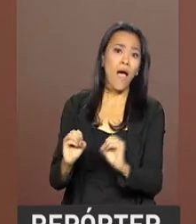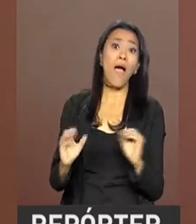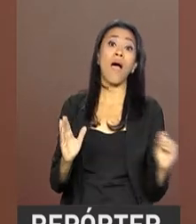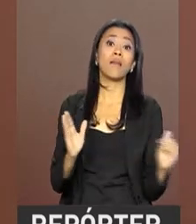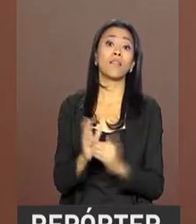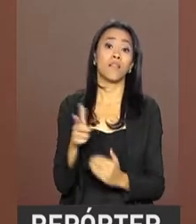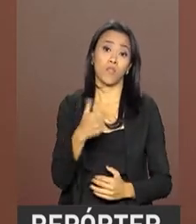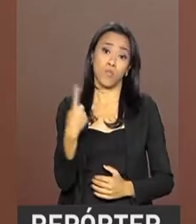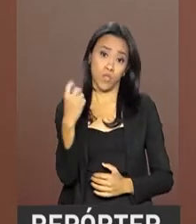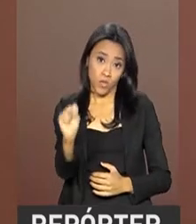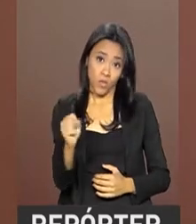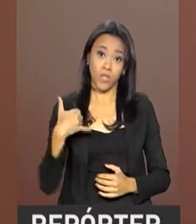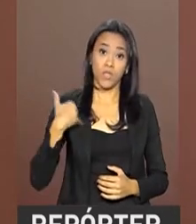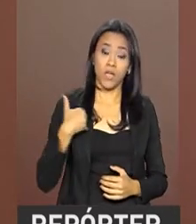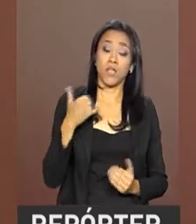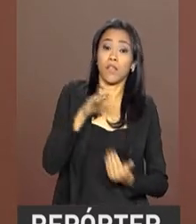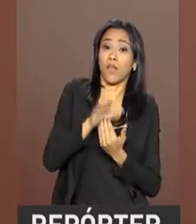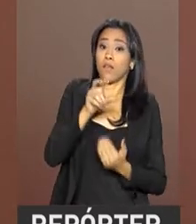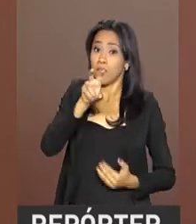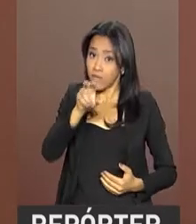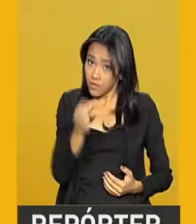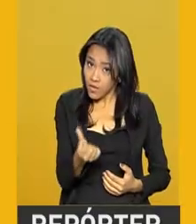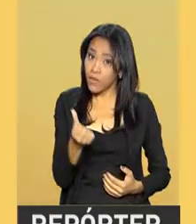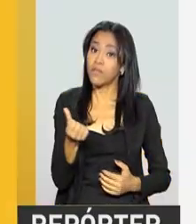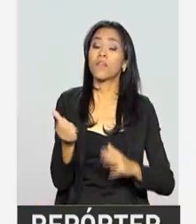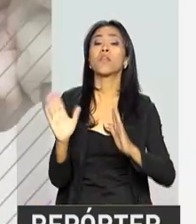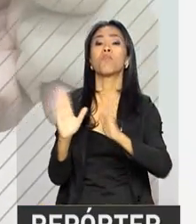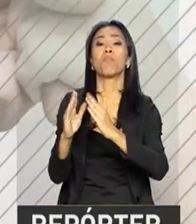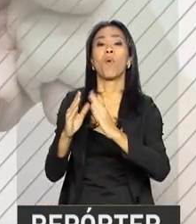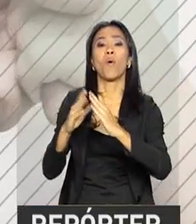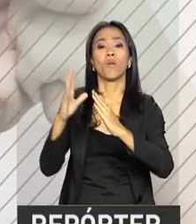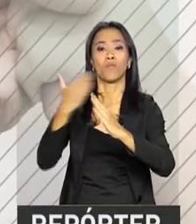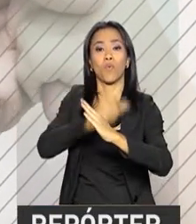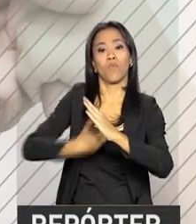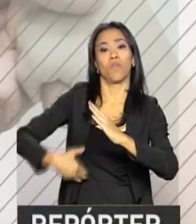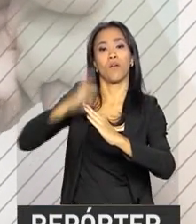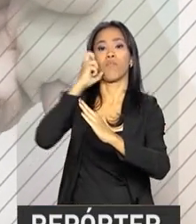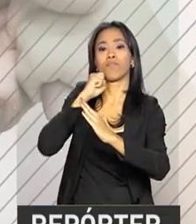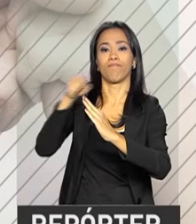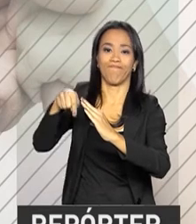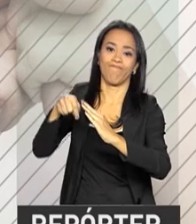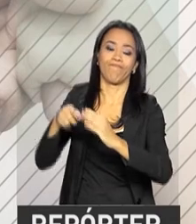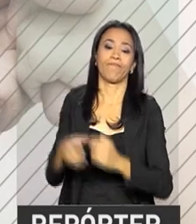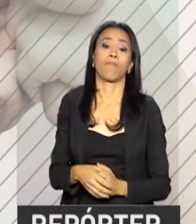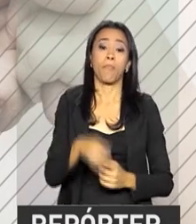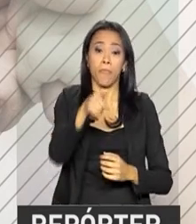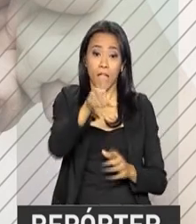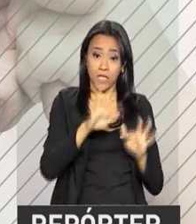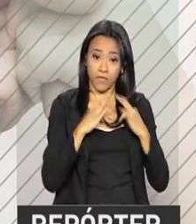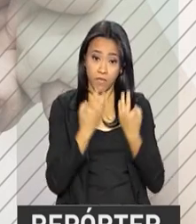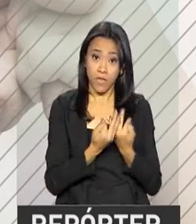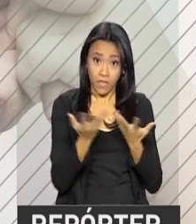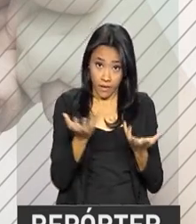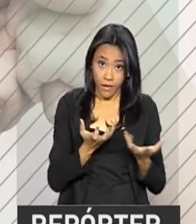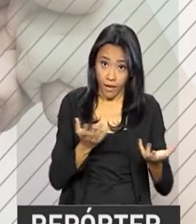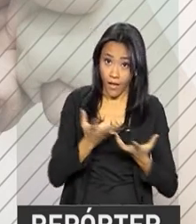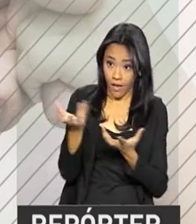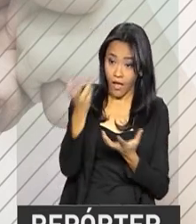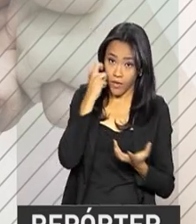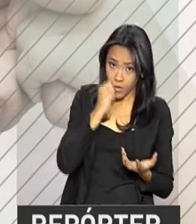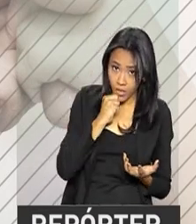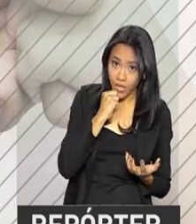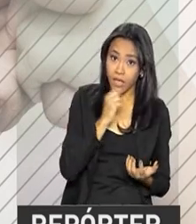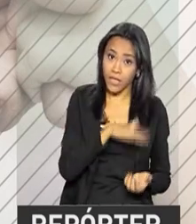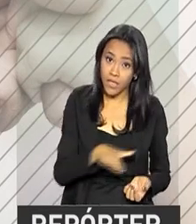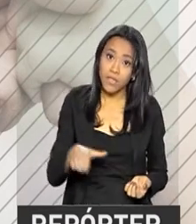de crianças de até 6 anos sem abrigos. As famílias que querem dar um lar temporário às crianças devem fazer o cadastro no